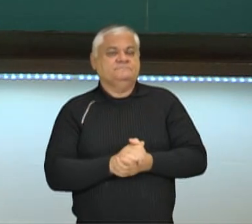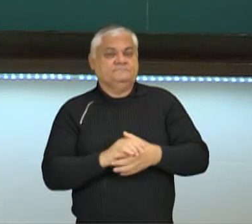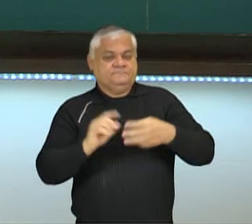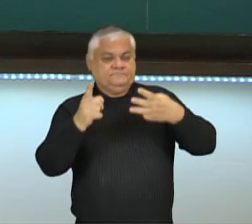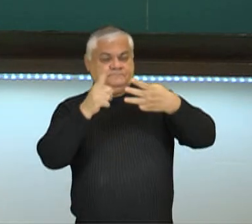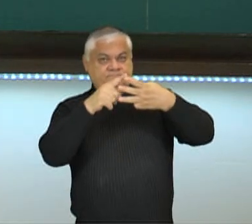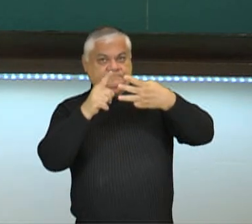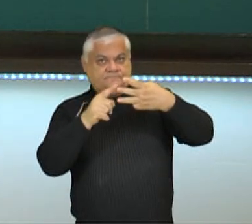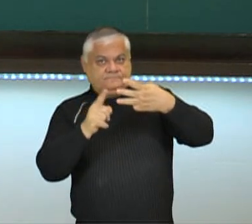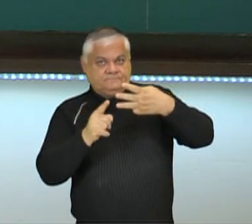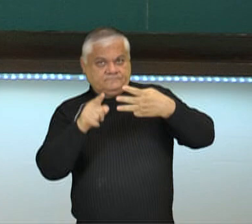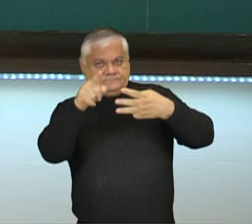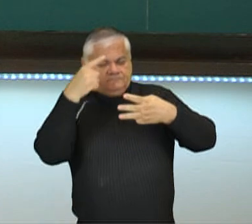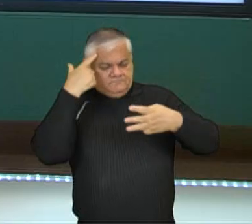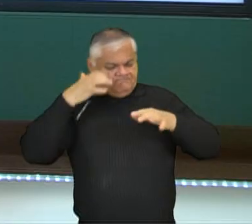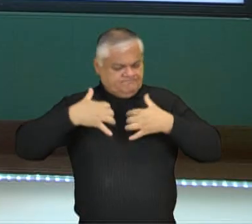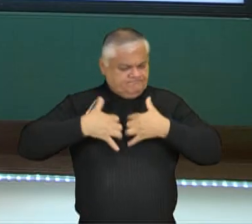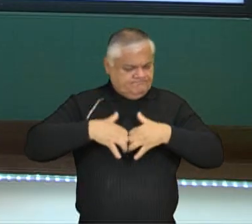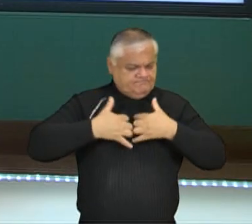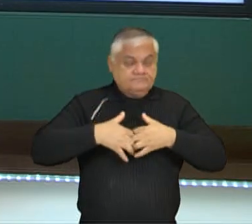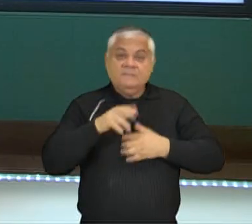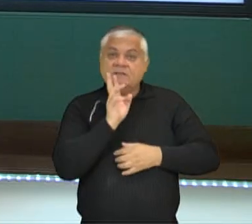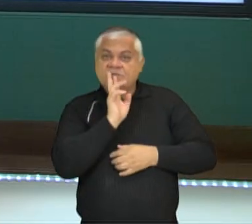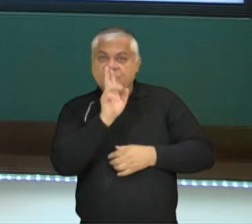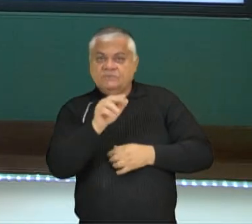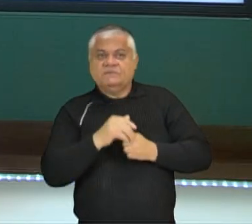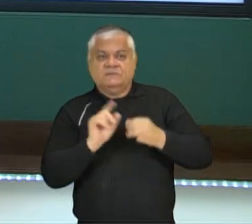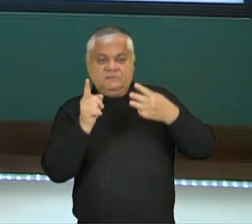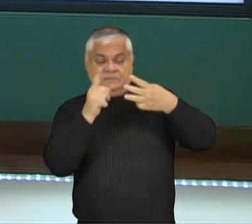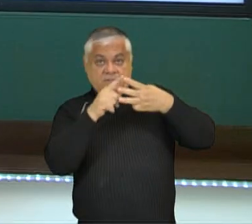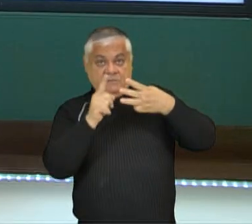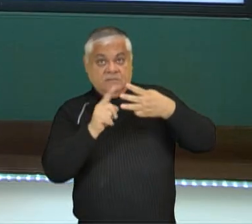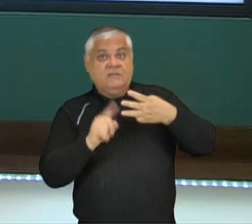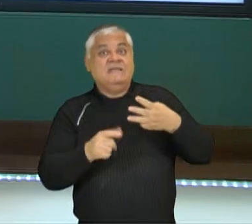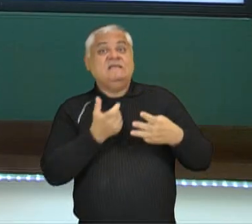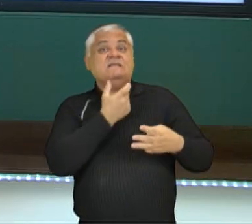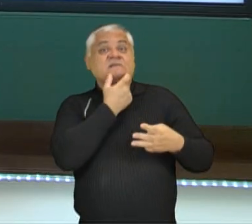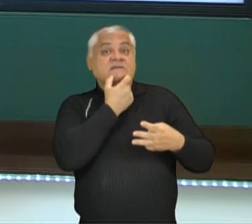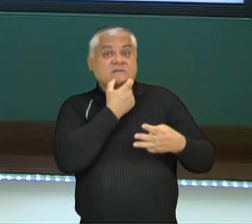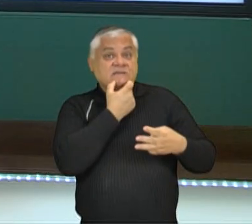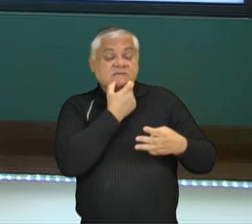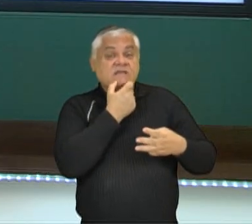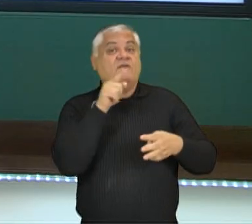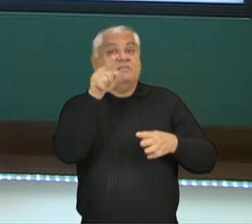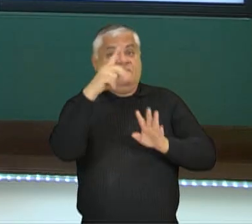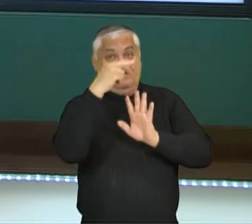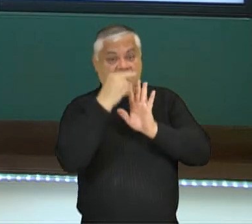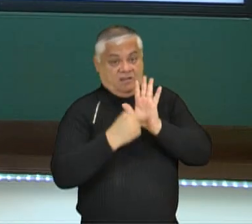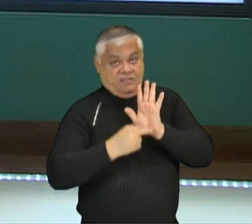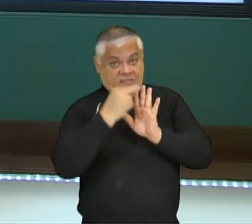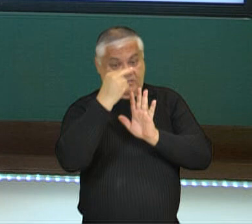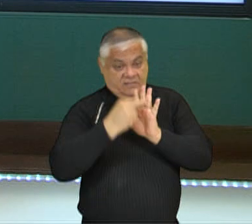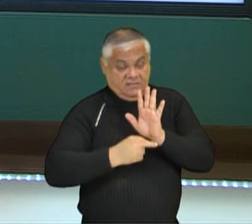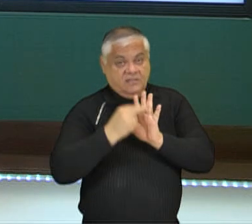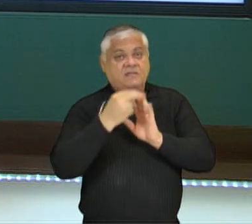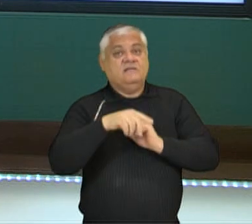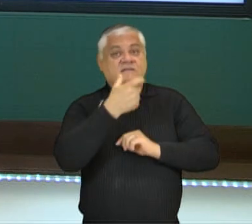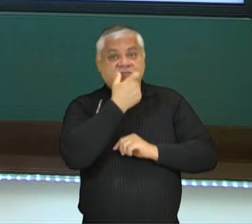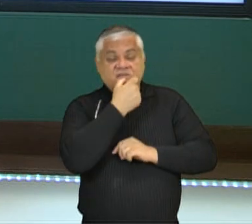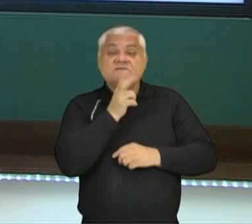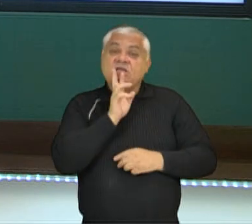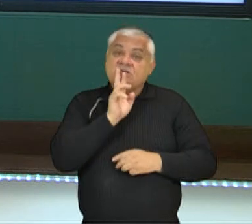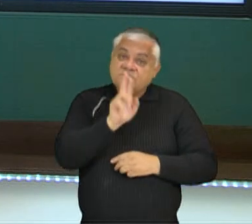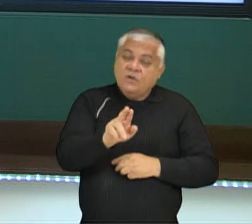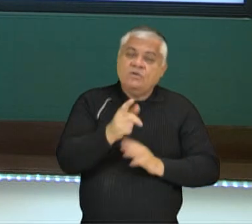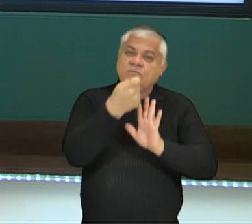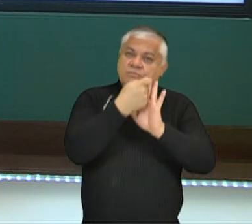três perguntinhas para que vocês possam responder. As três perguntas, elas estão em inglês. Se possível, respondam em inglês